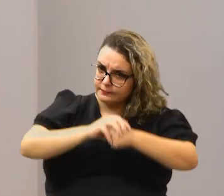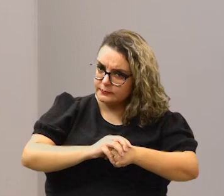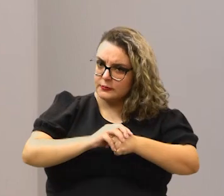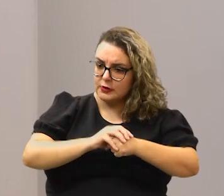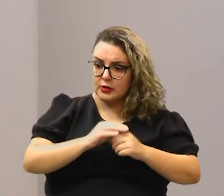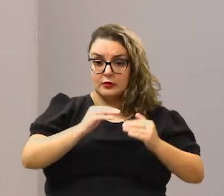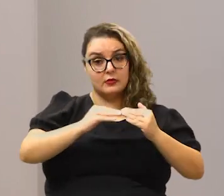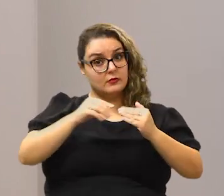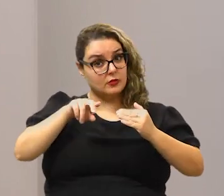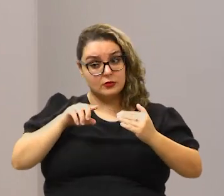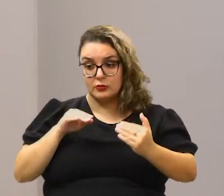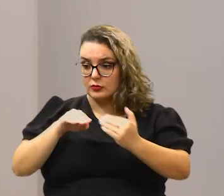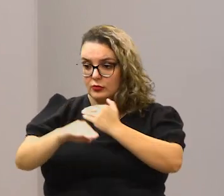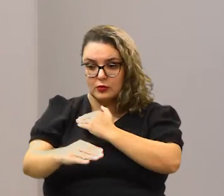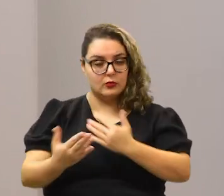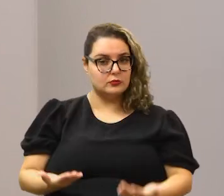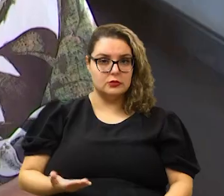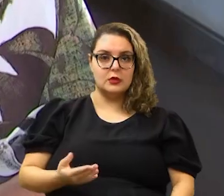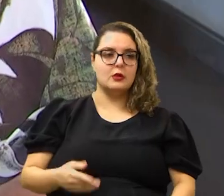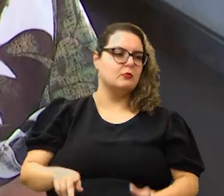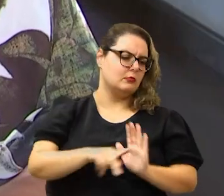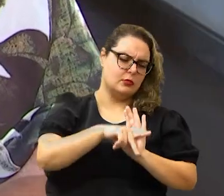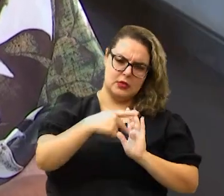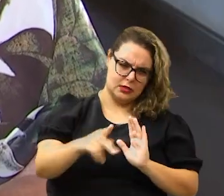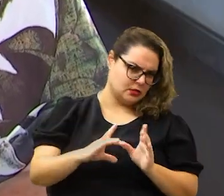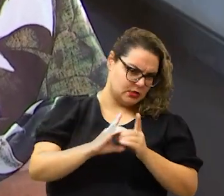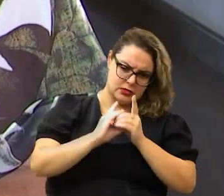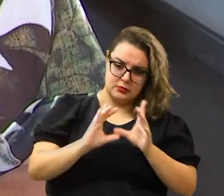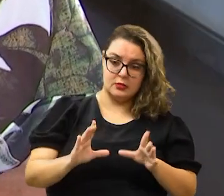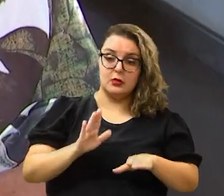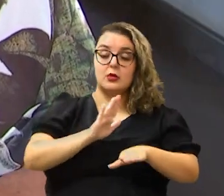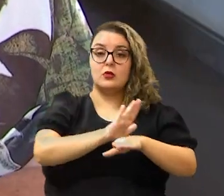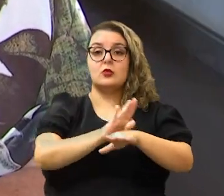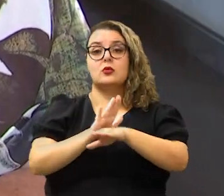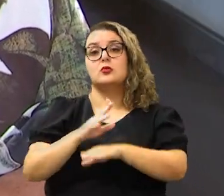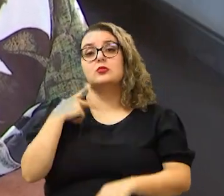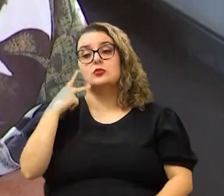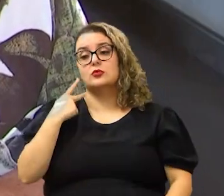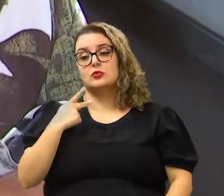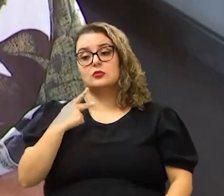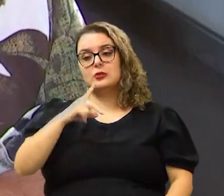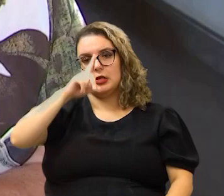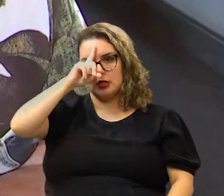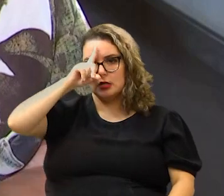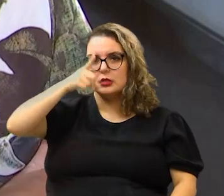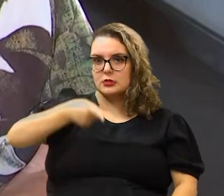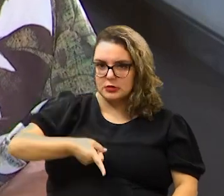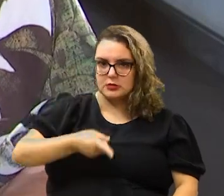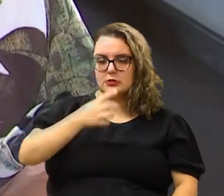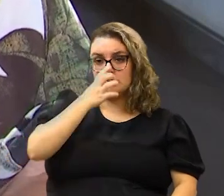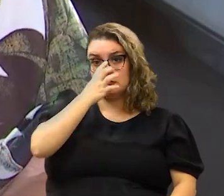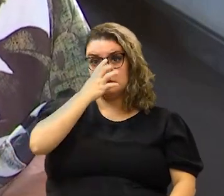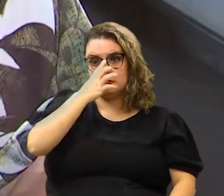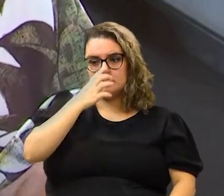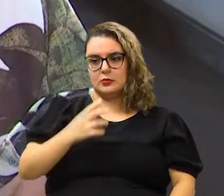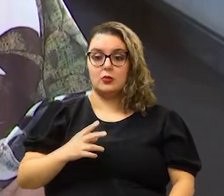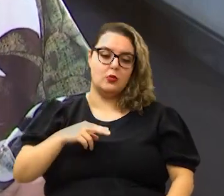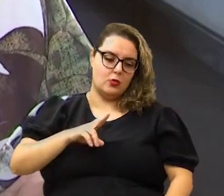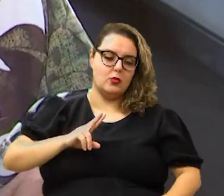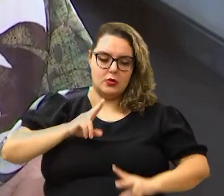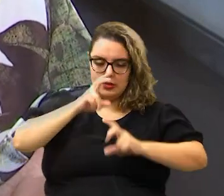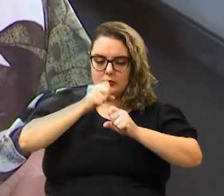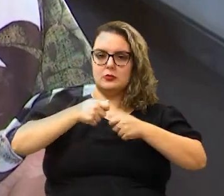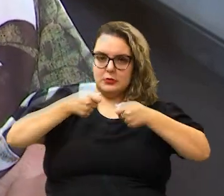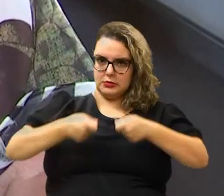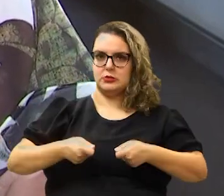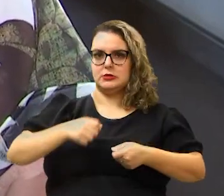como tratar aquela questão. Saiu revista, teve até uma defesa de tese em Santa Catarina,